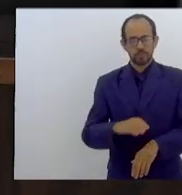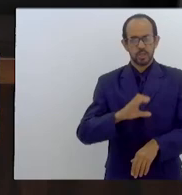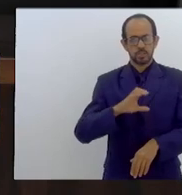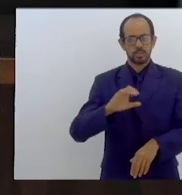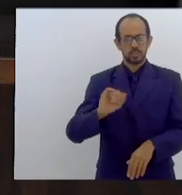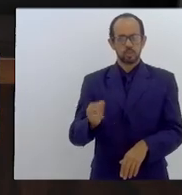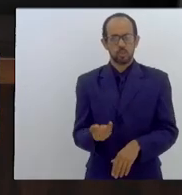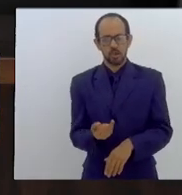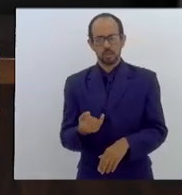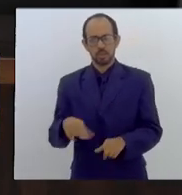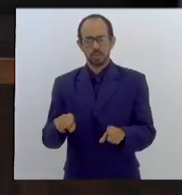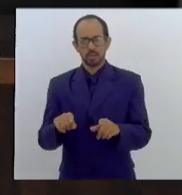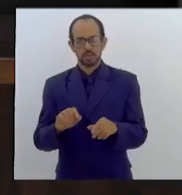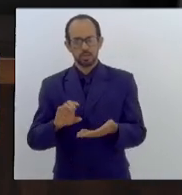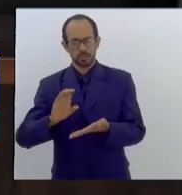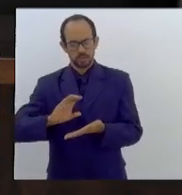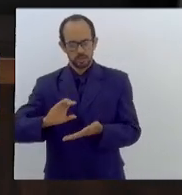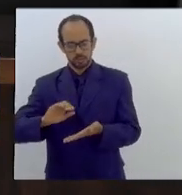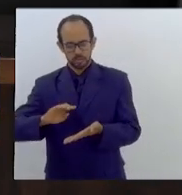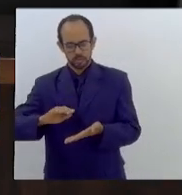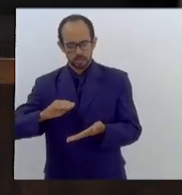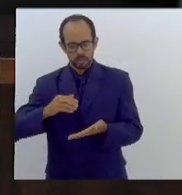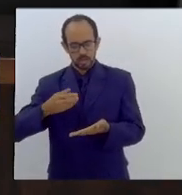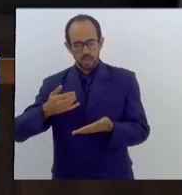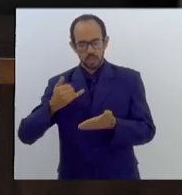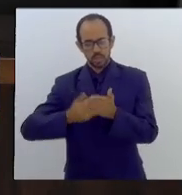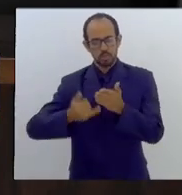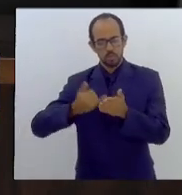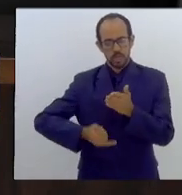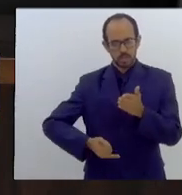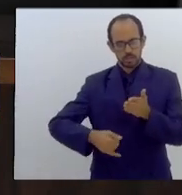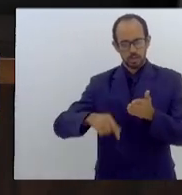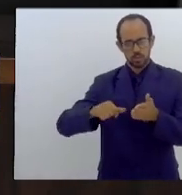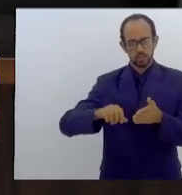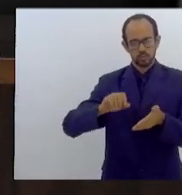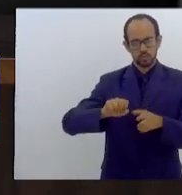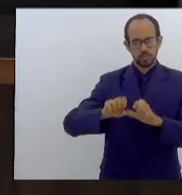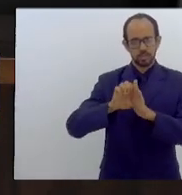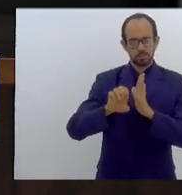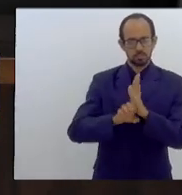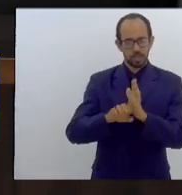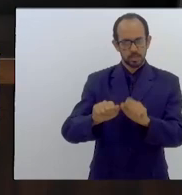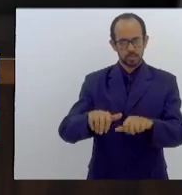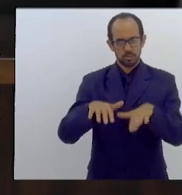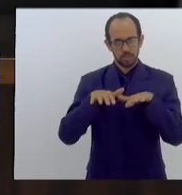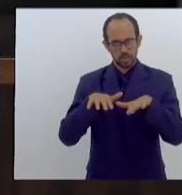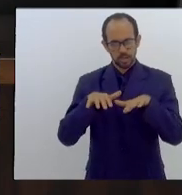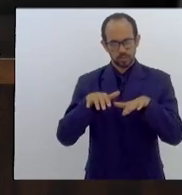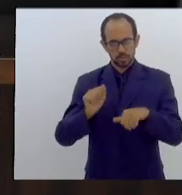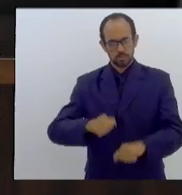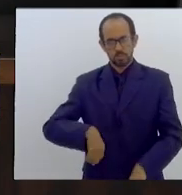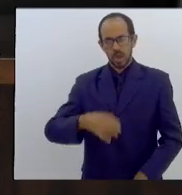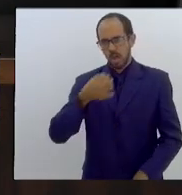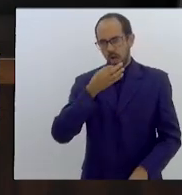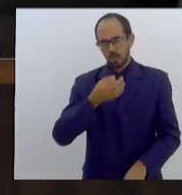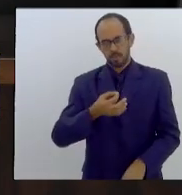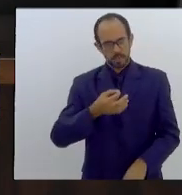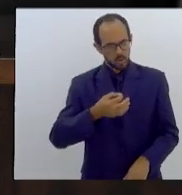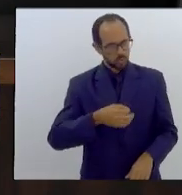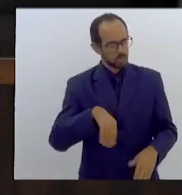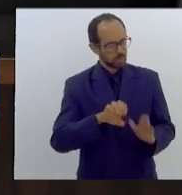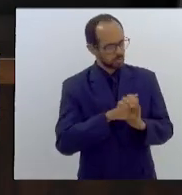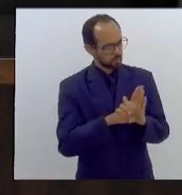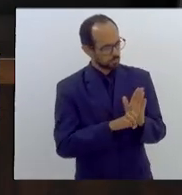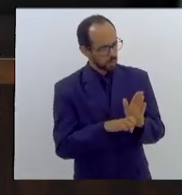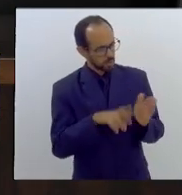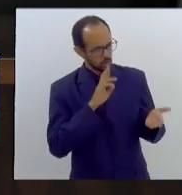Tributação e Orçamento sobre as emendas de plenário. Para emitir parecer sobre as emendas,